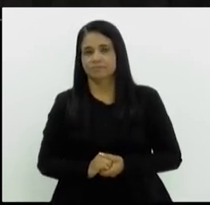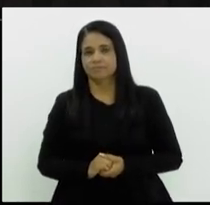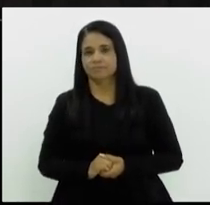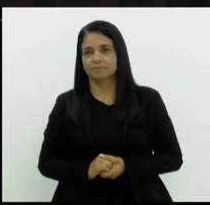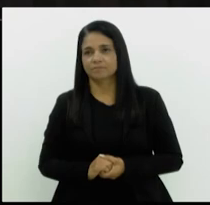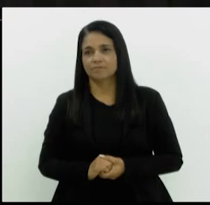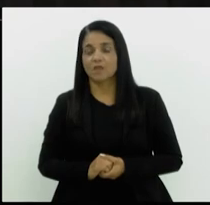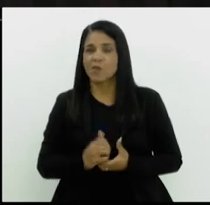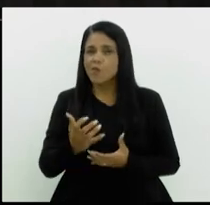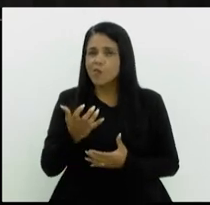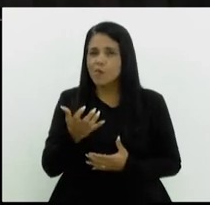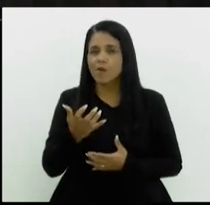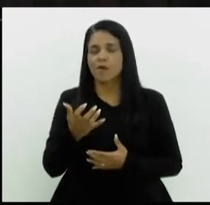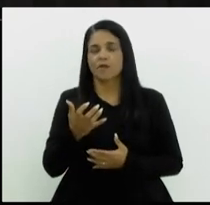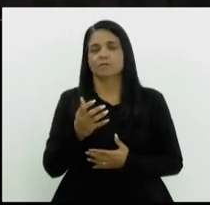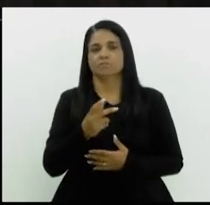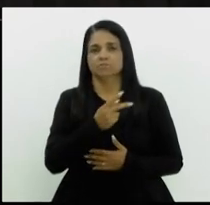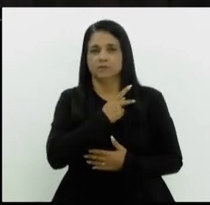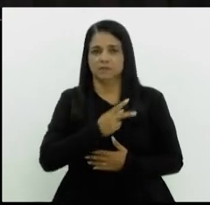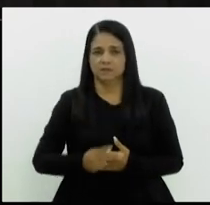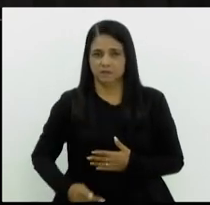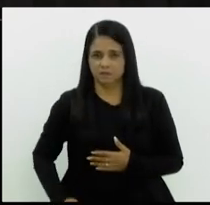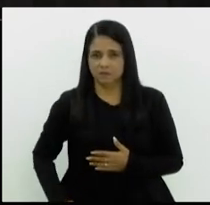E eu queria ainda, senhor presidente,